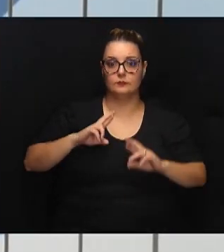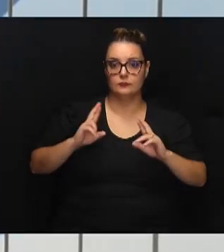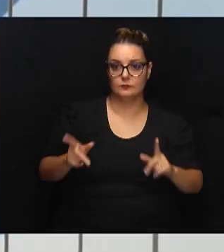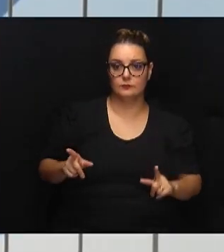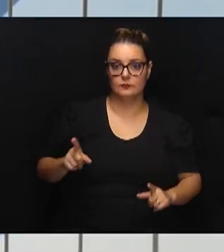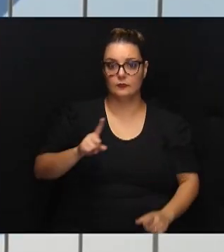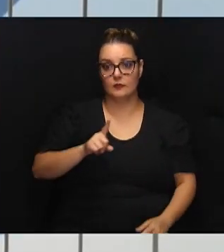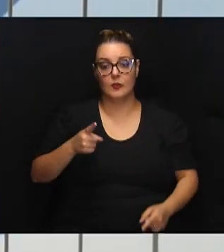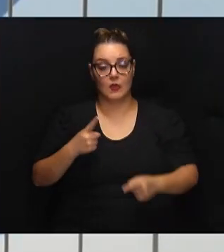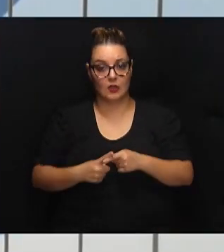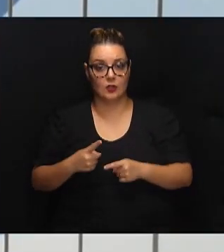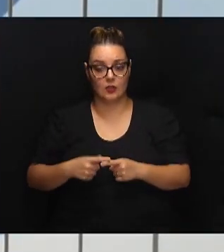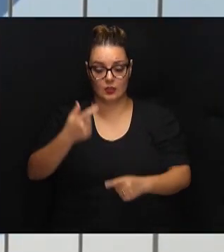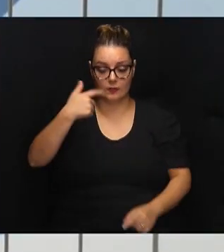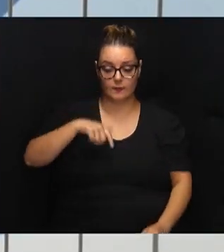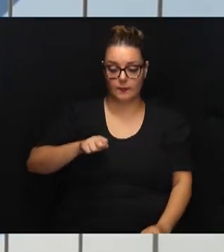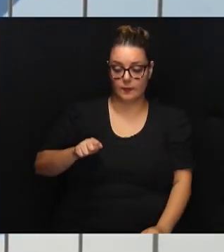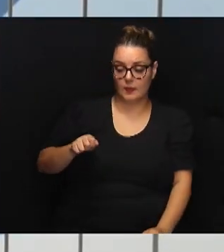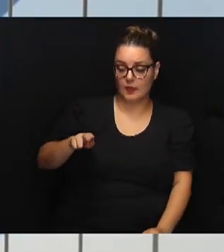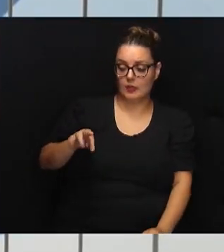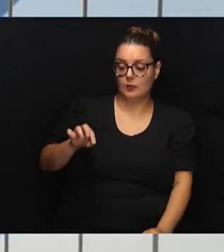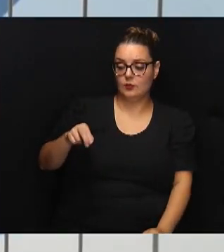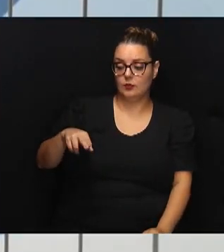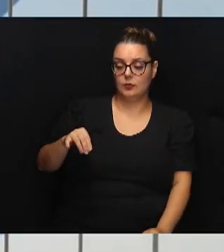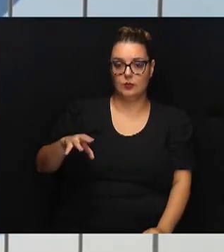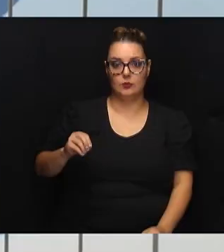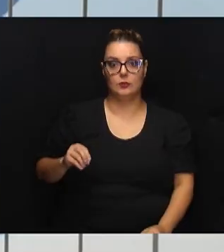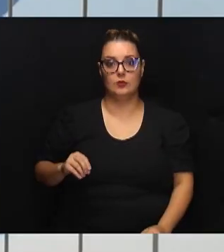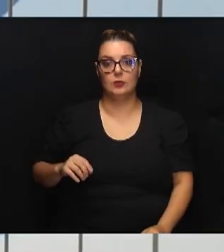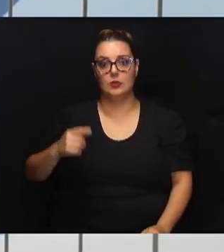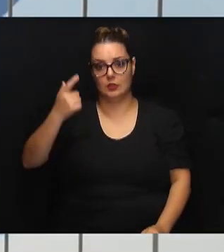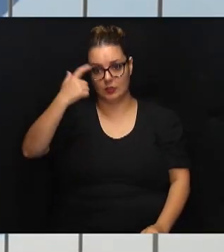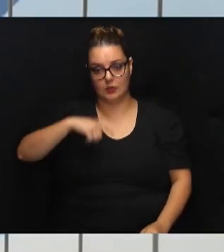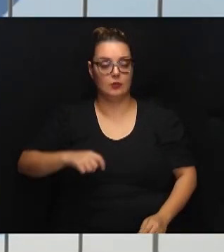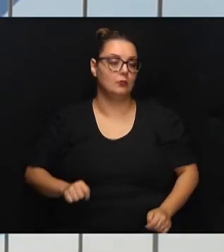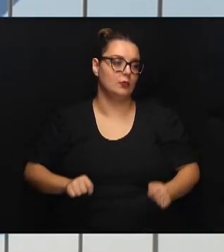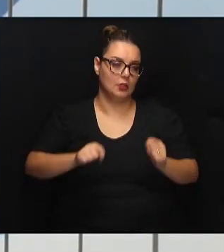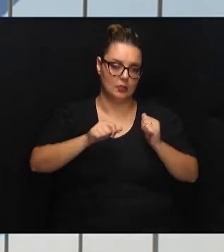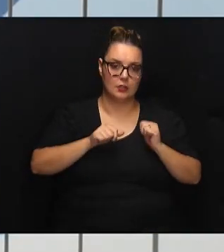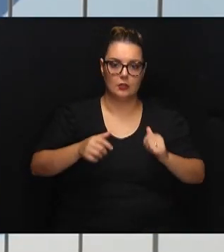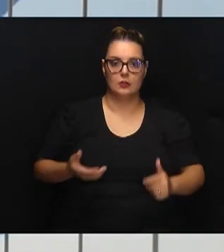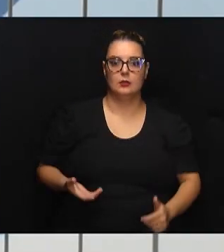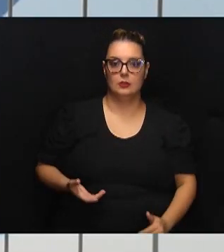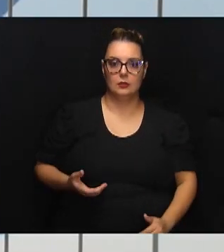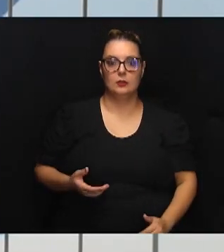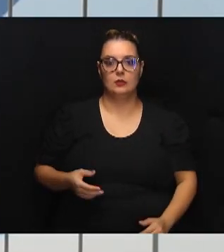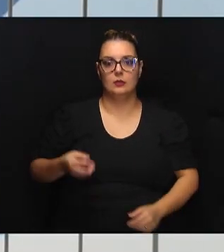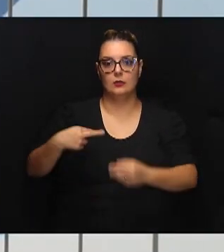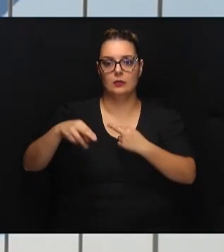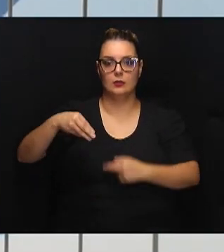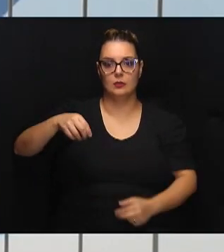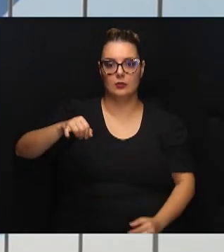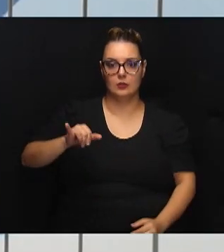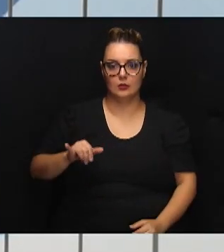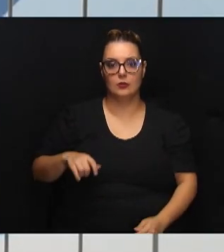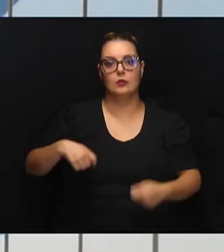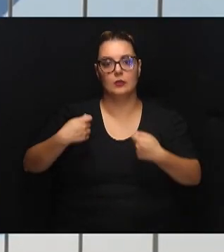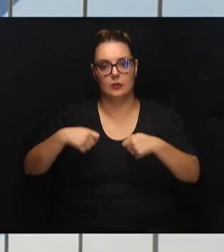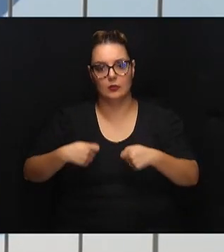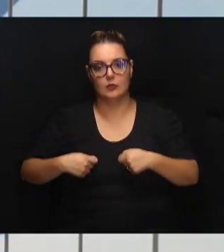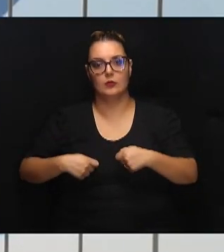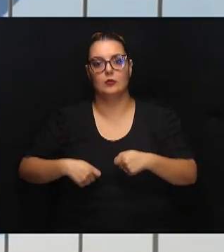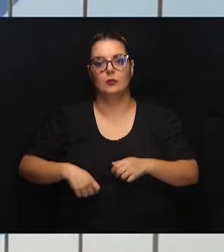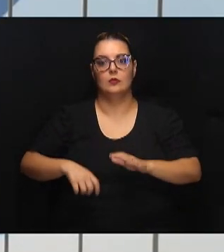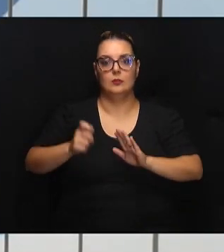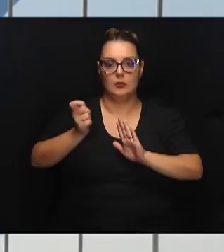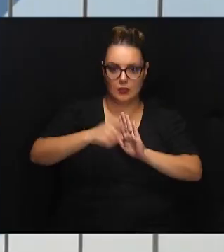é porque eu sou autônomo que automaticamente eu já me beneficio da questão do MEI. Eu preciso ter o MEI,